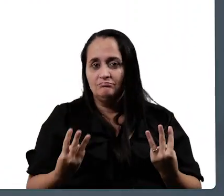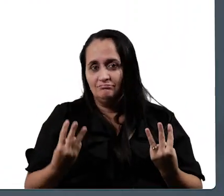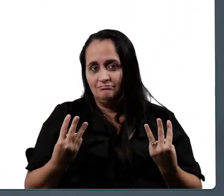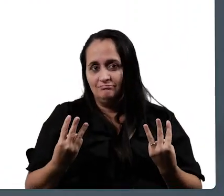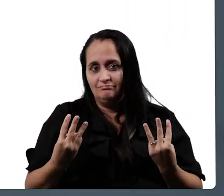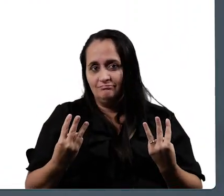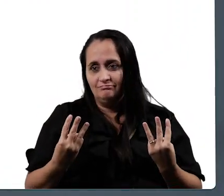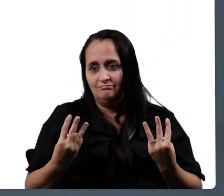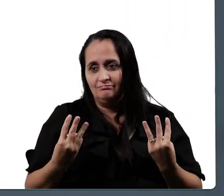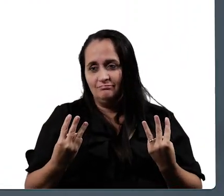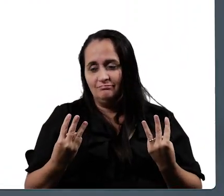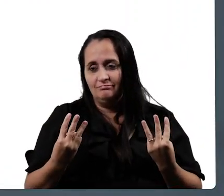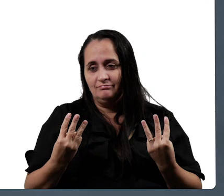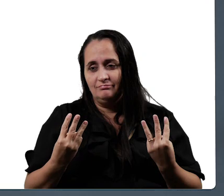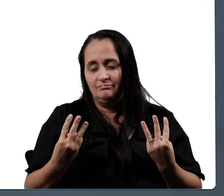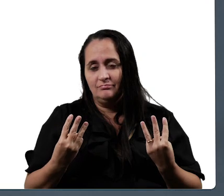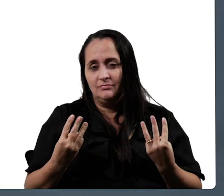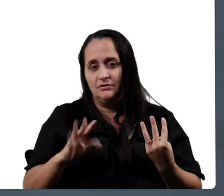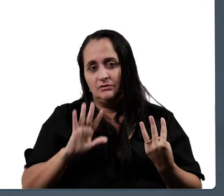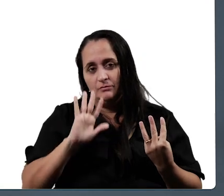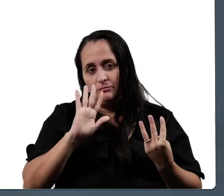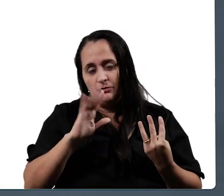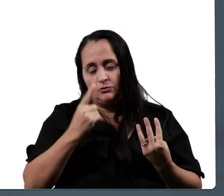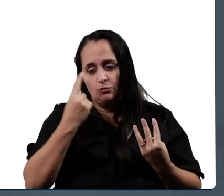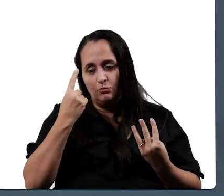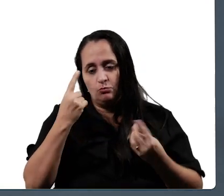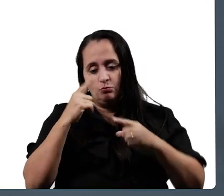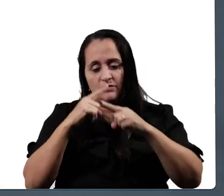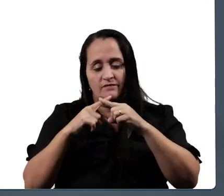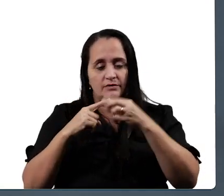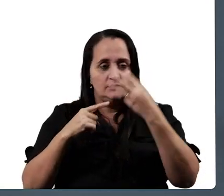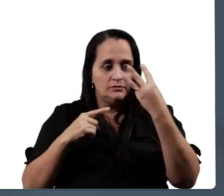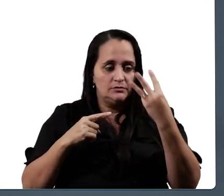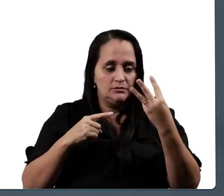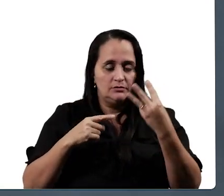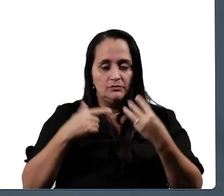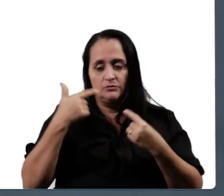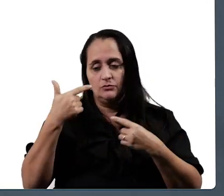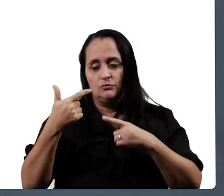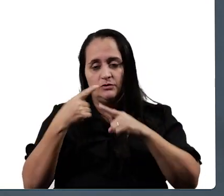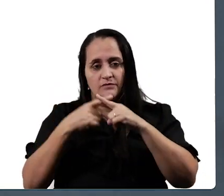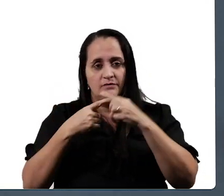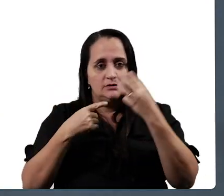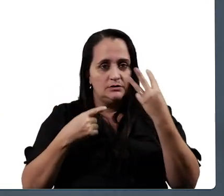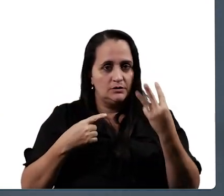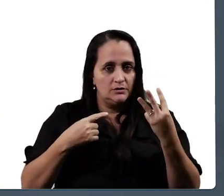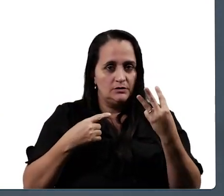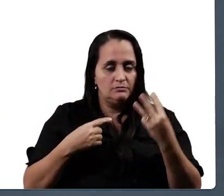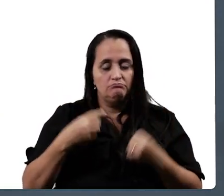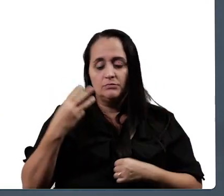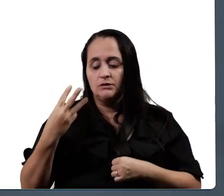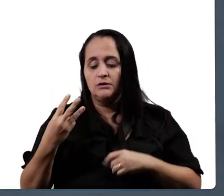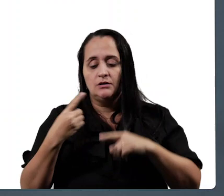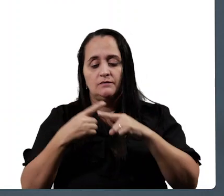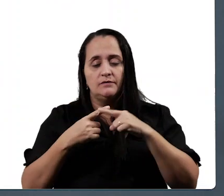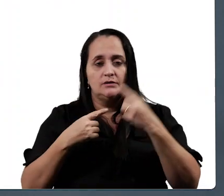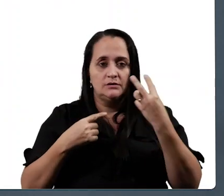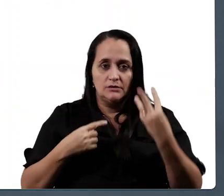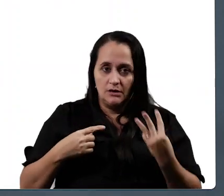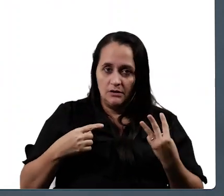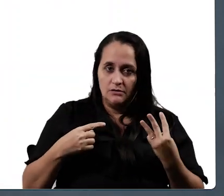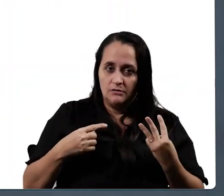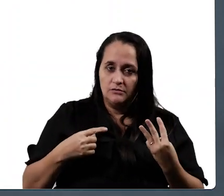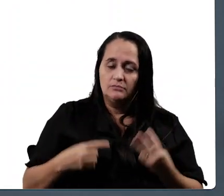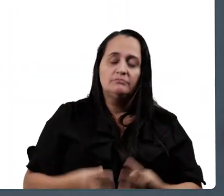eu tenho três vou ter uma vezes 3 duas vezes o trê 3S vezes o TR que seria